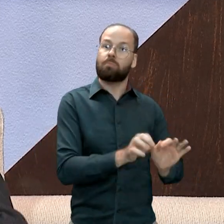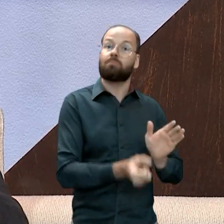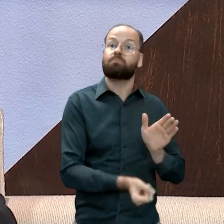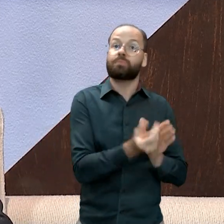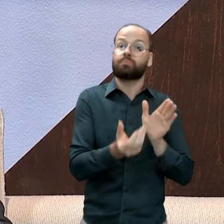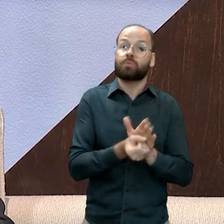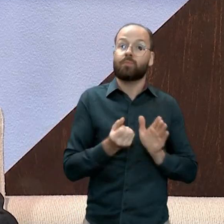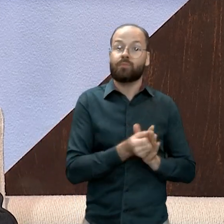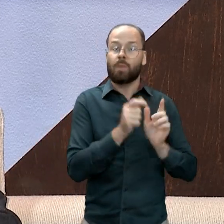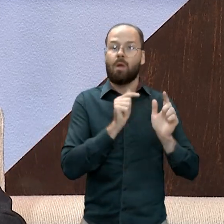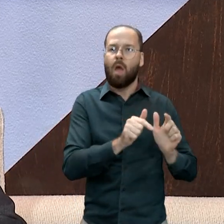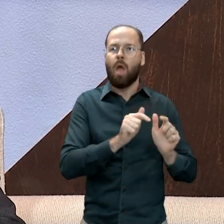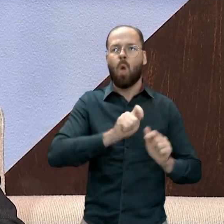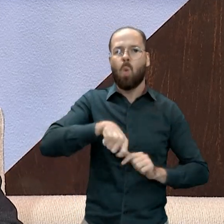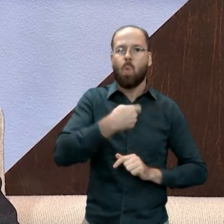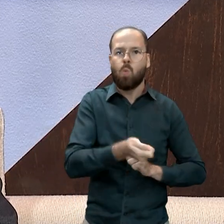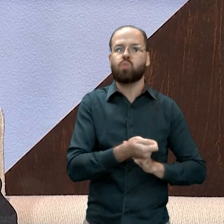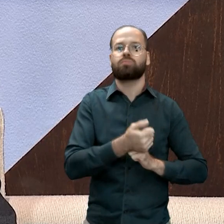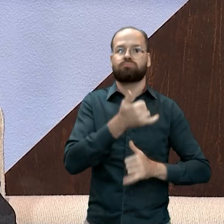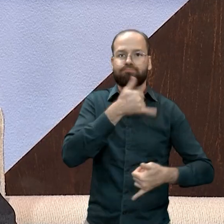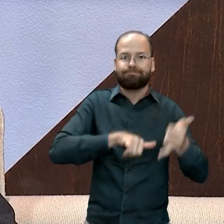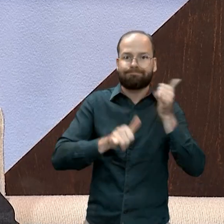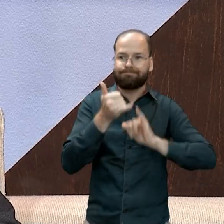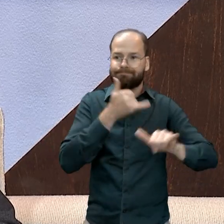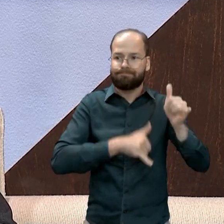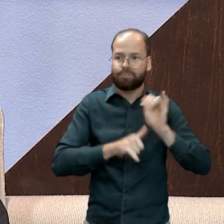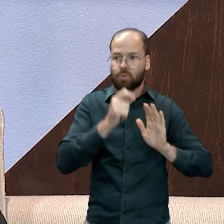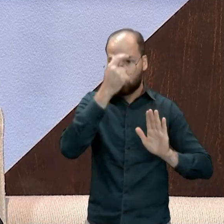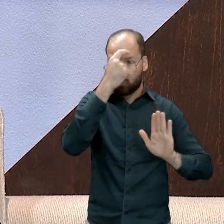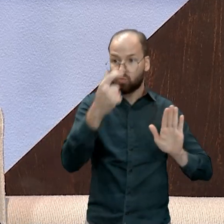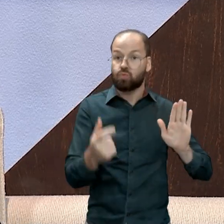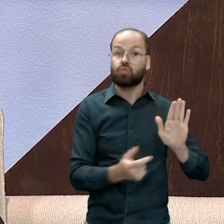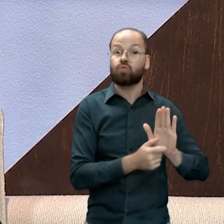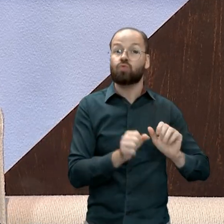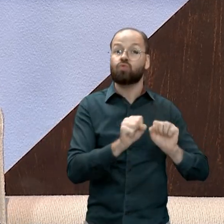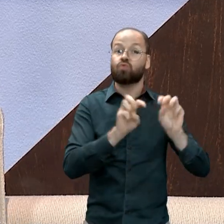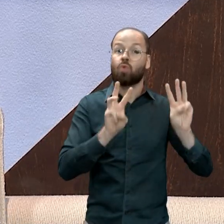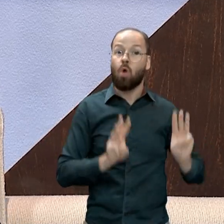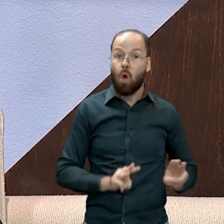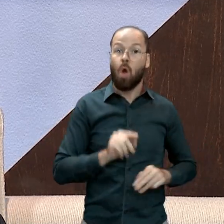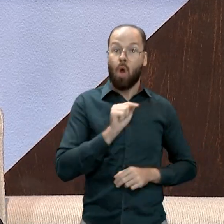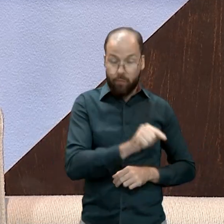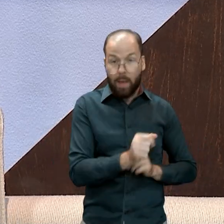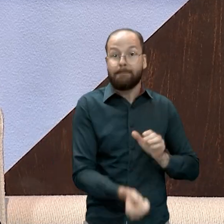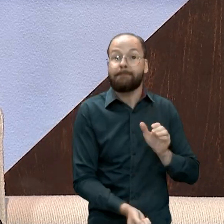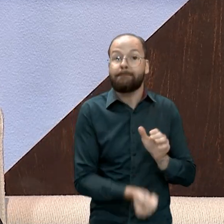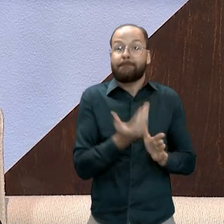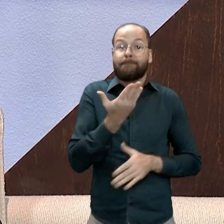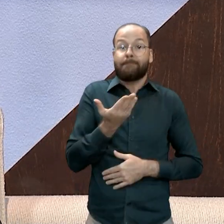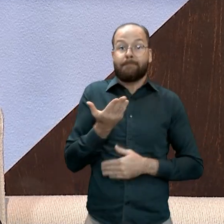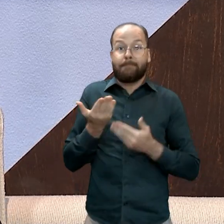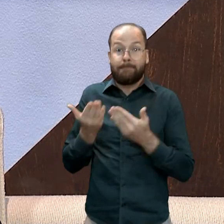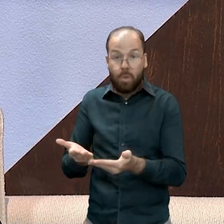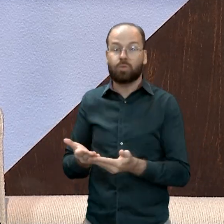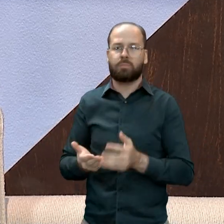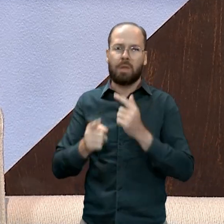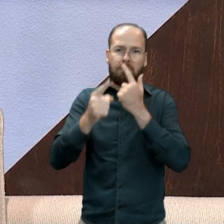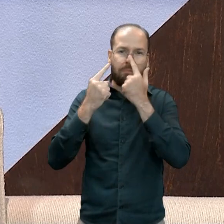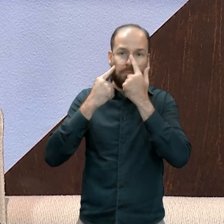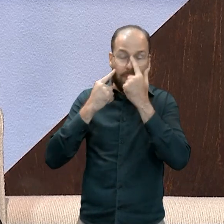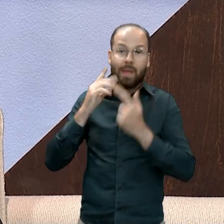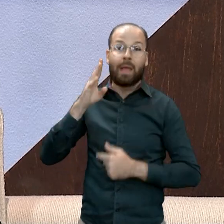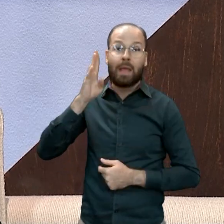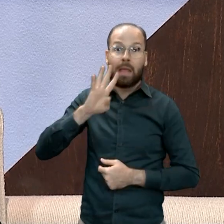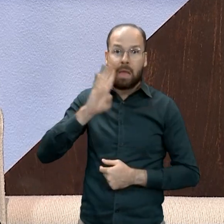um software que depois avançará para um aplicativo. E veja que negócio bacana, se a gente puder, com um aplicativo